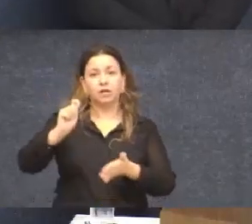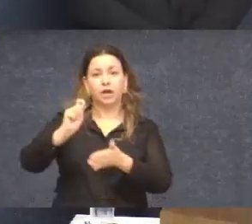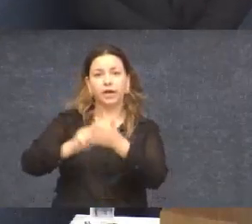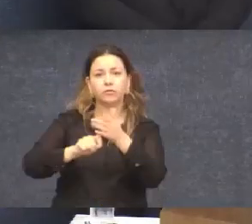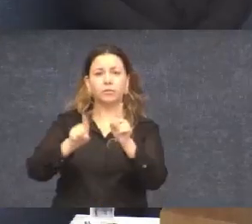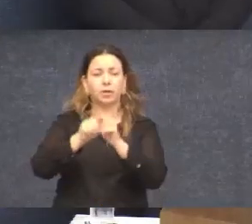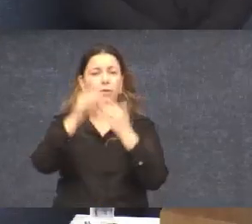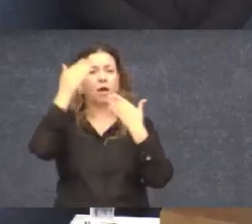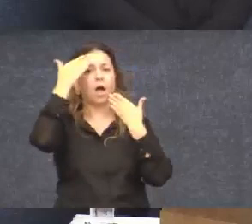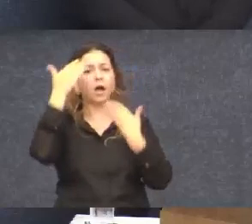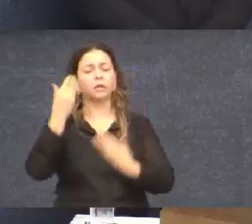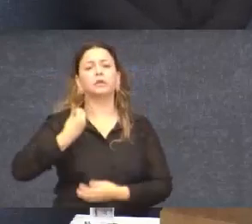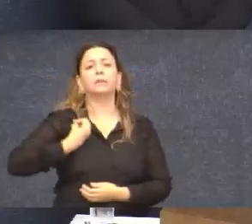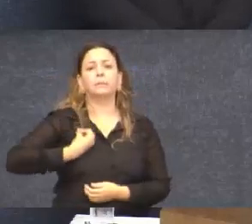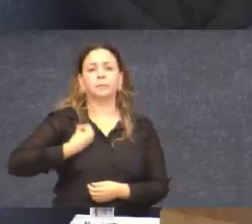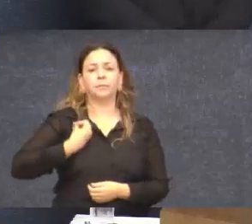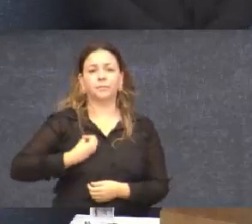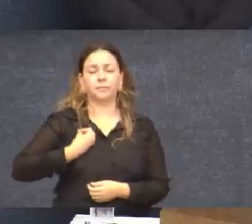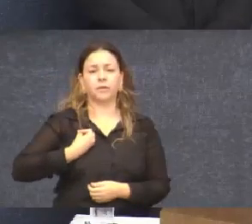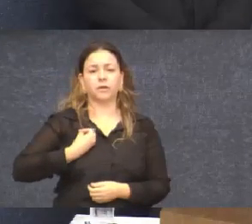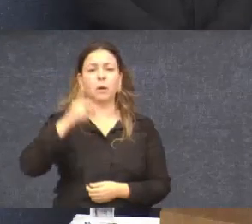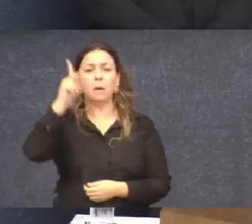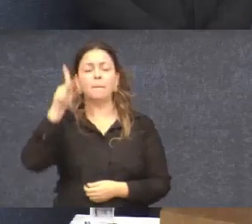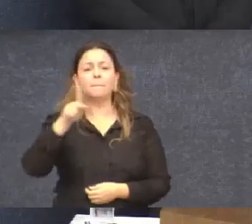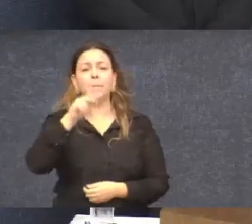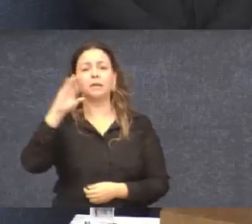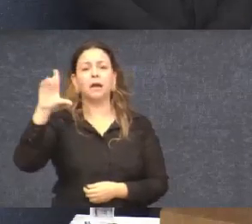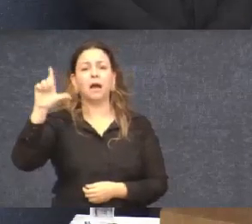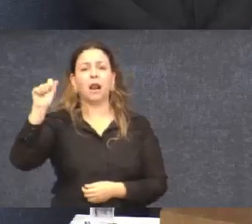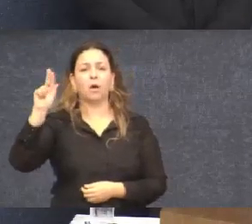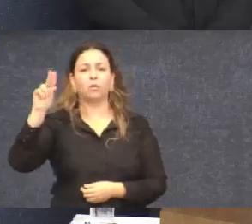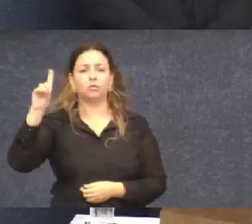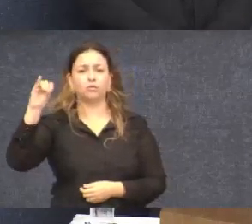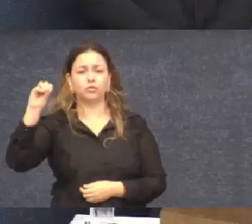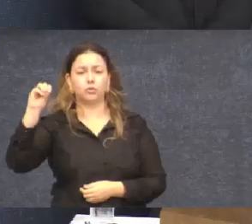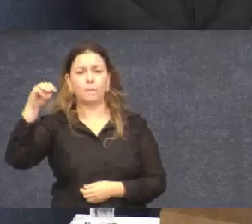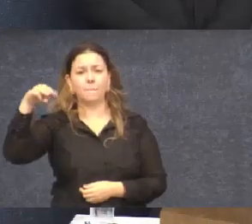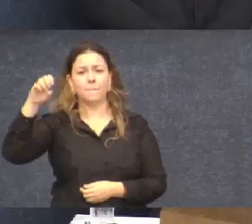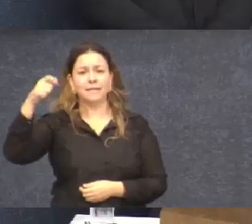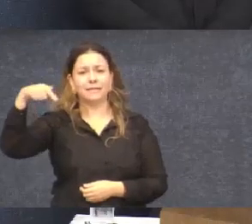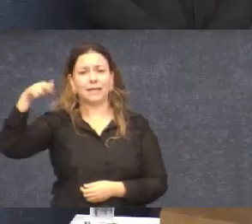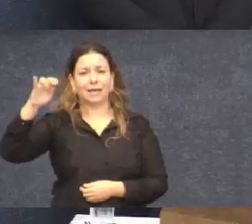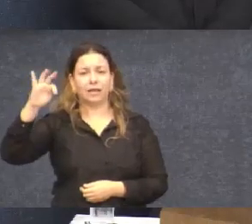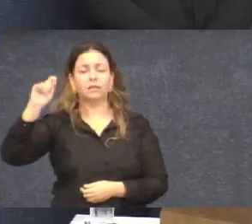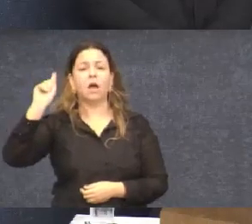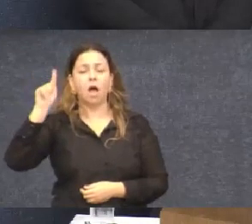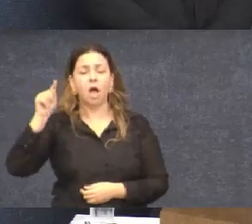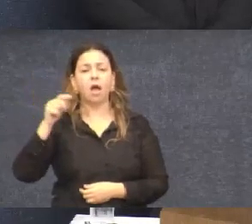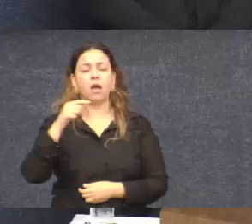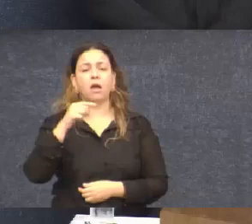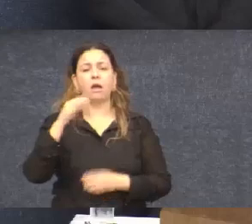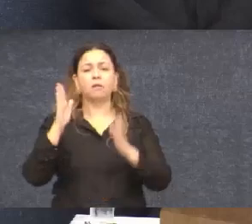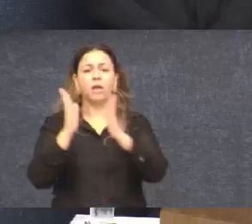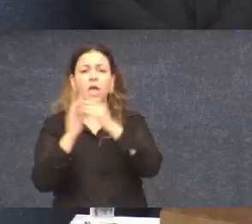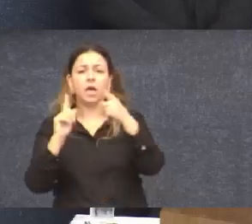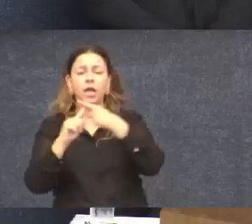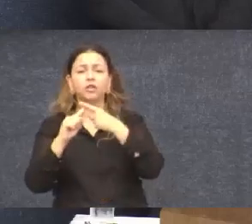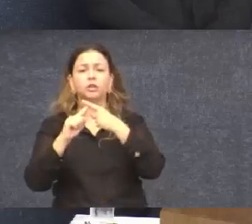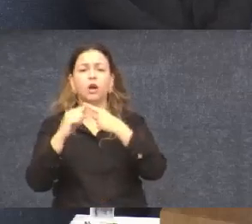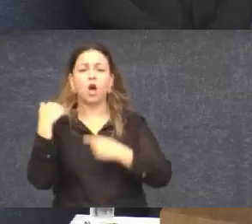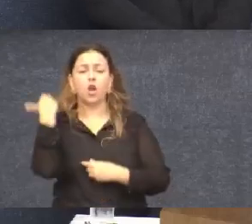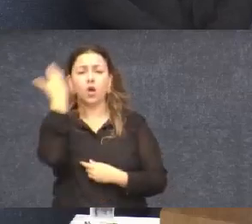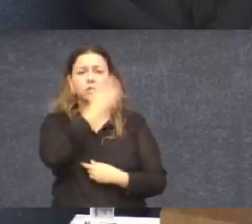Registramos e agradecemos a presença do padre Cláudio Lúcio Mesquita, vigário da paróquia Nossa Senhora da Piedade